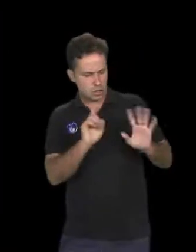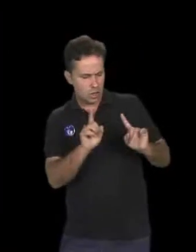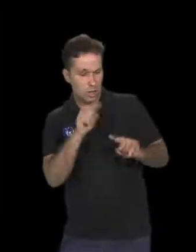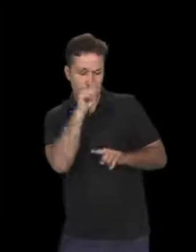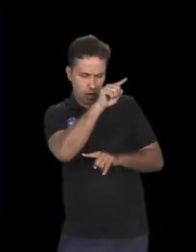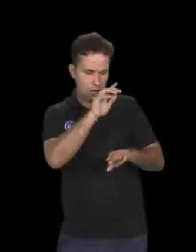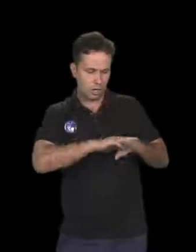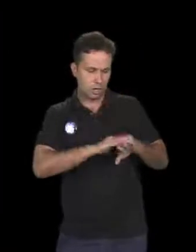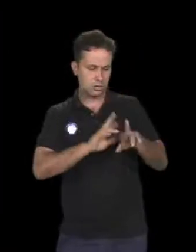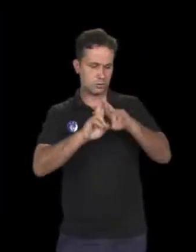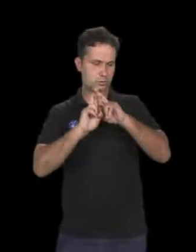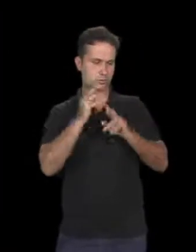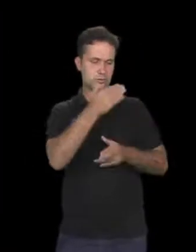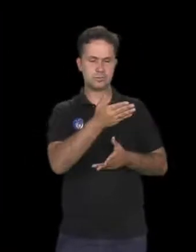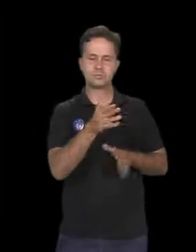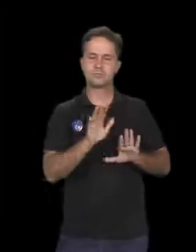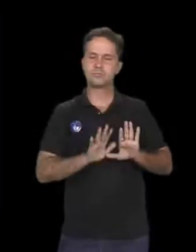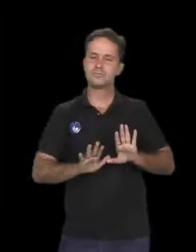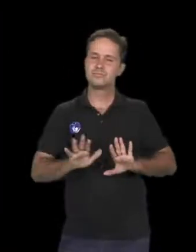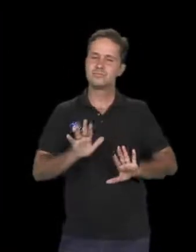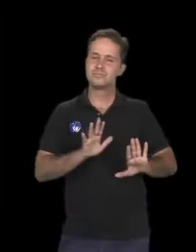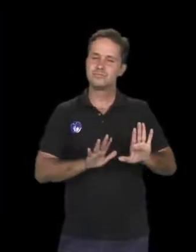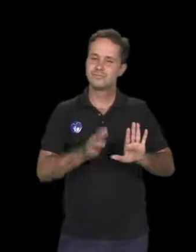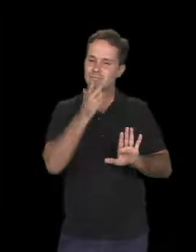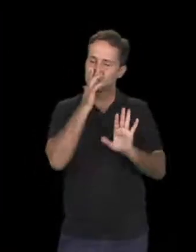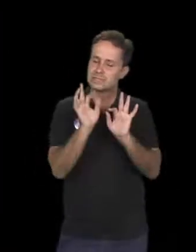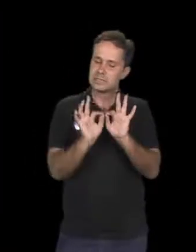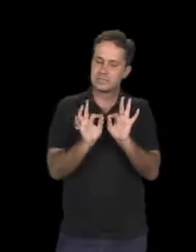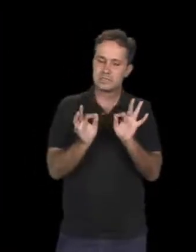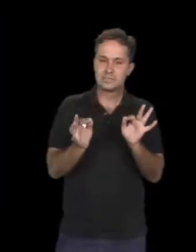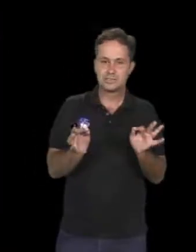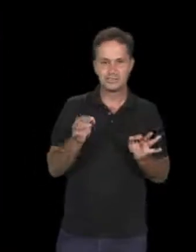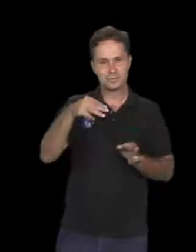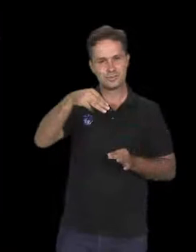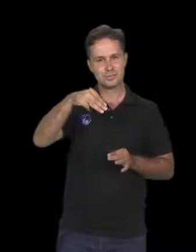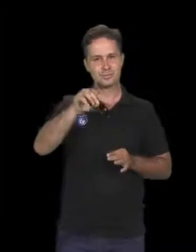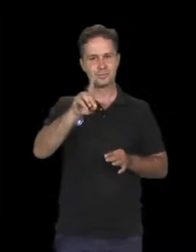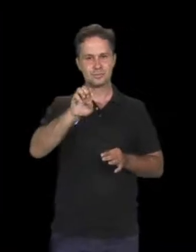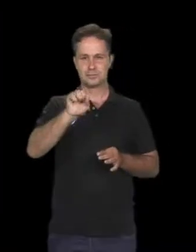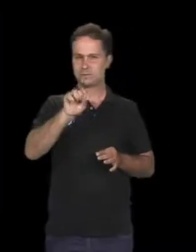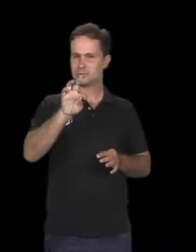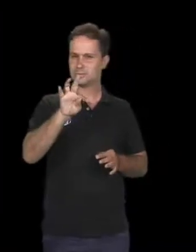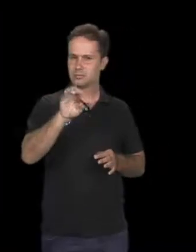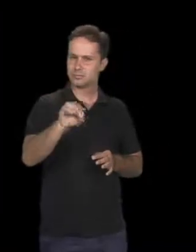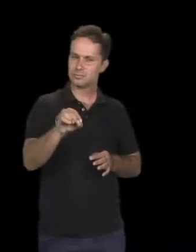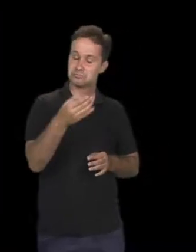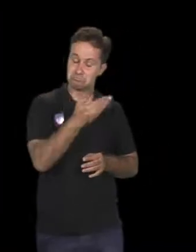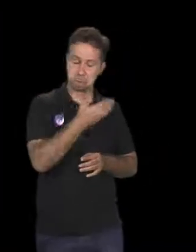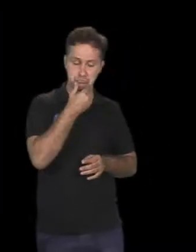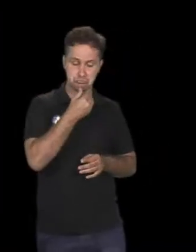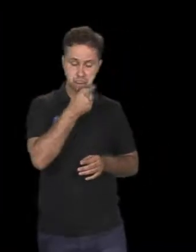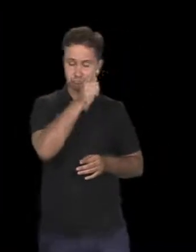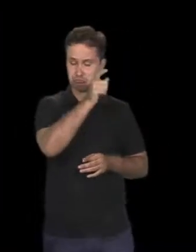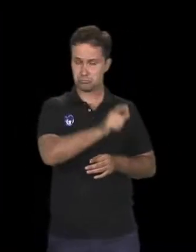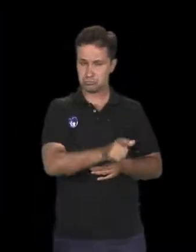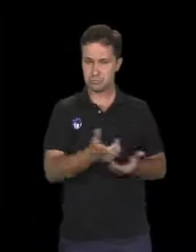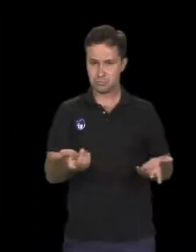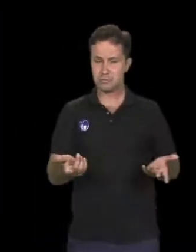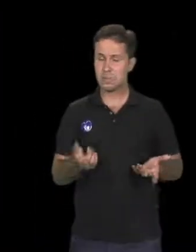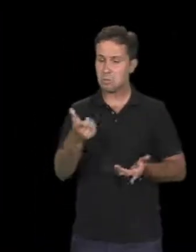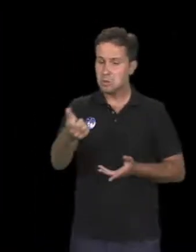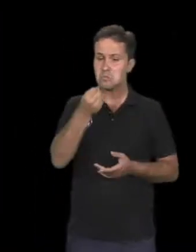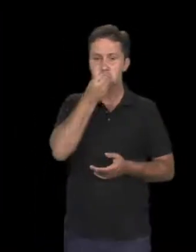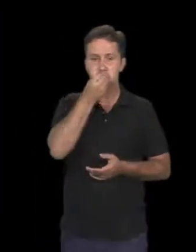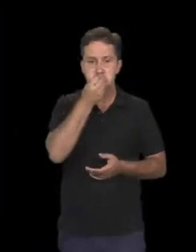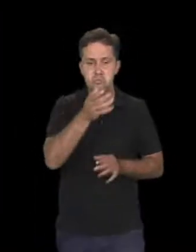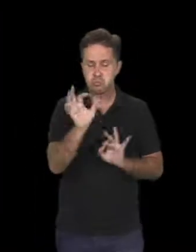uma certa modéstia da parte dele, mas, enfim, inegavelmente esse é um texto bacana e que mostra possibilidades muito interessantes